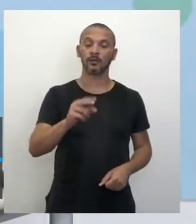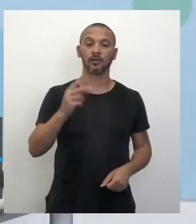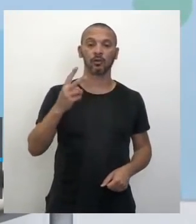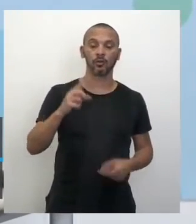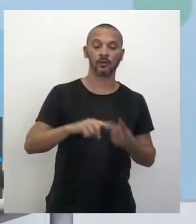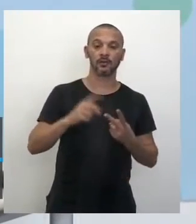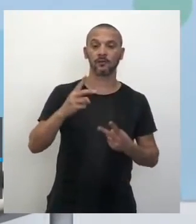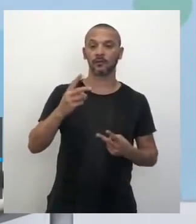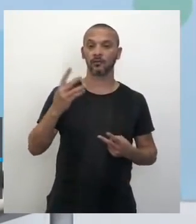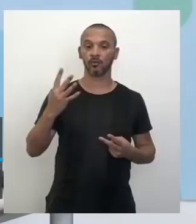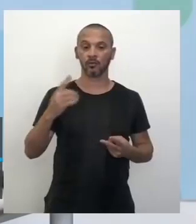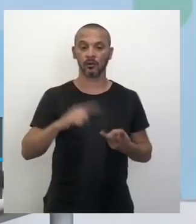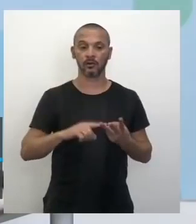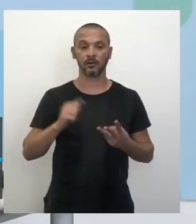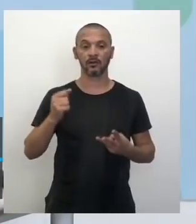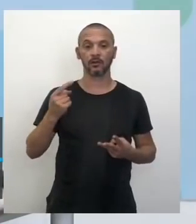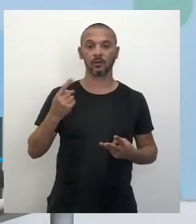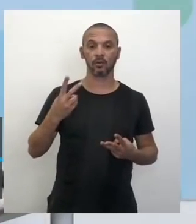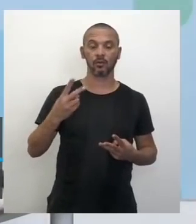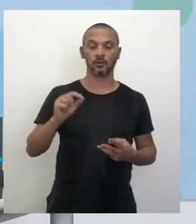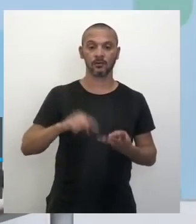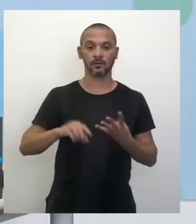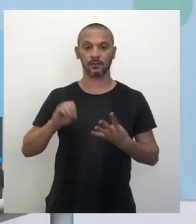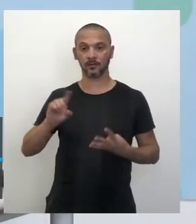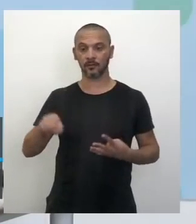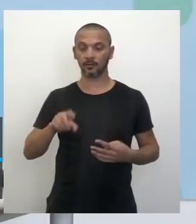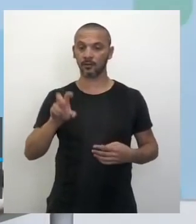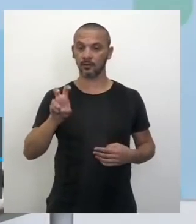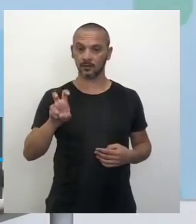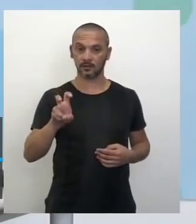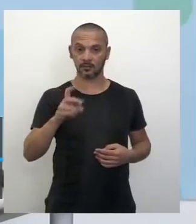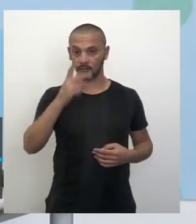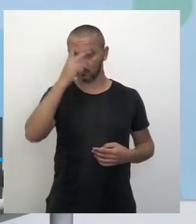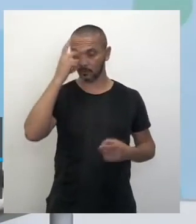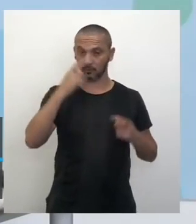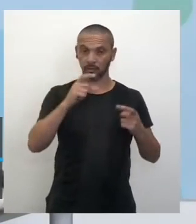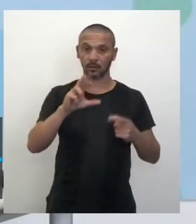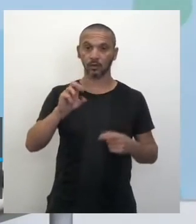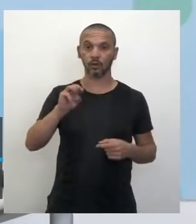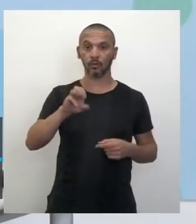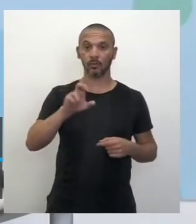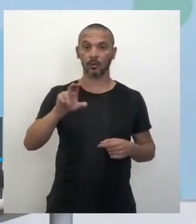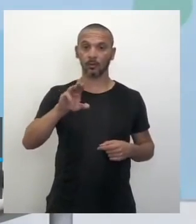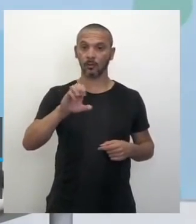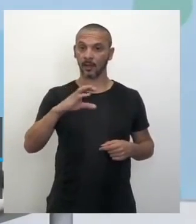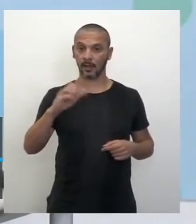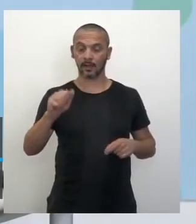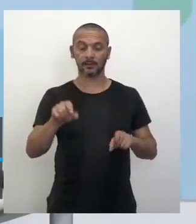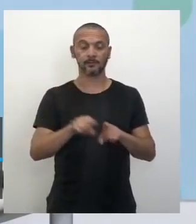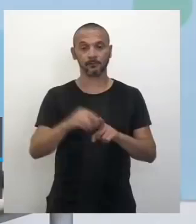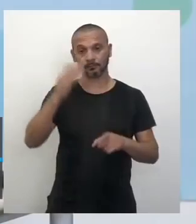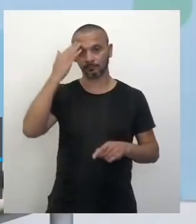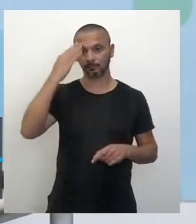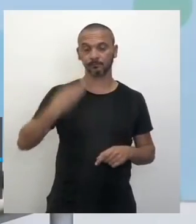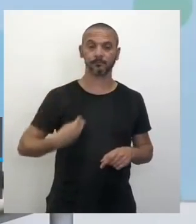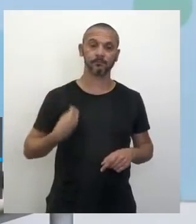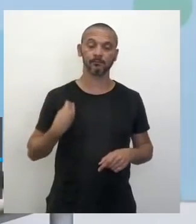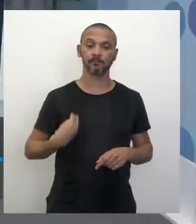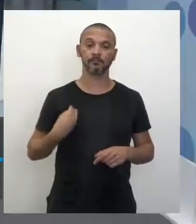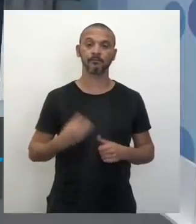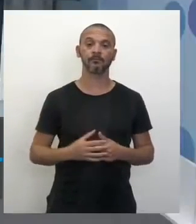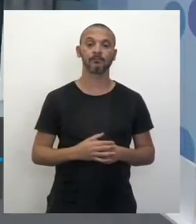2, 24, 12 e 0,5, pessoal do Romeu Meca. Muito obrigado pela participação de todos.